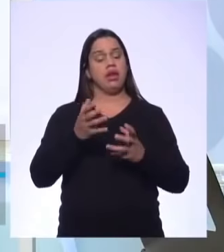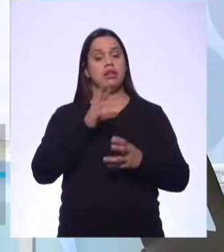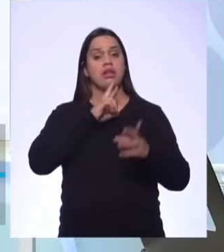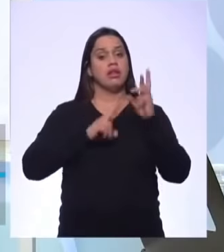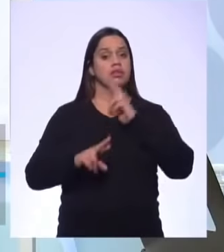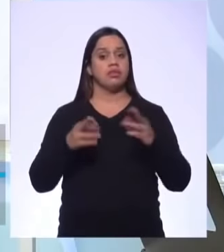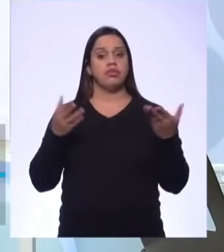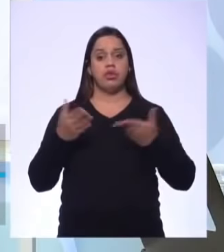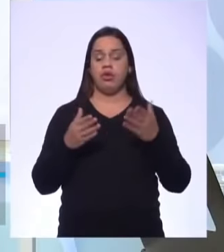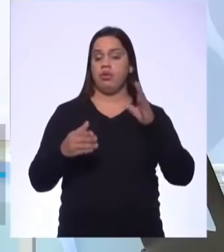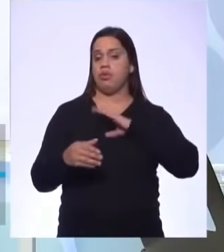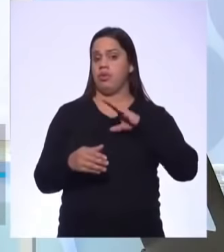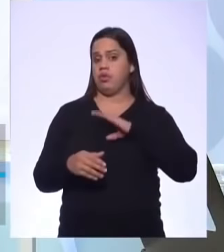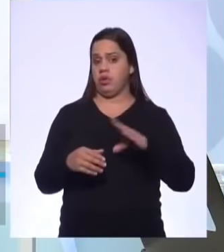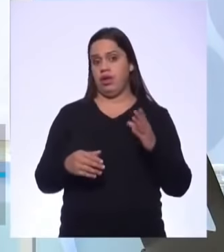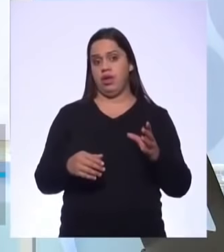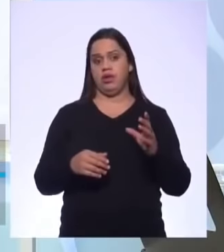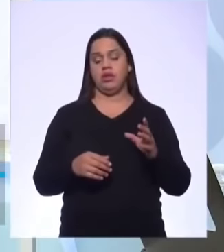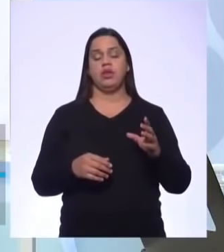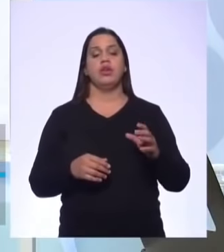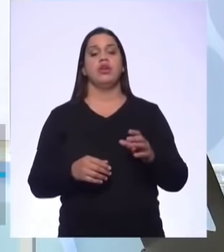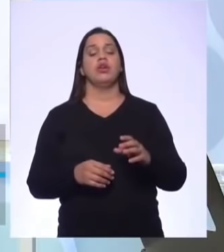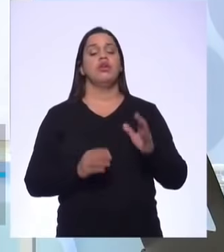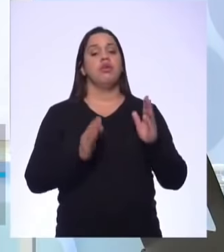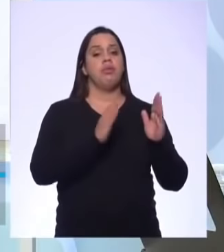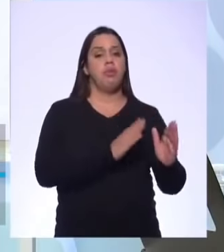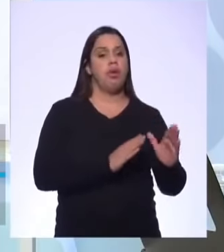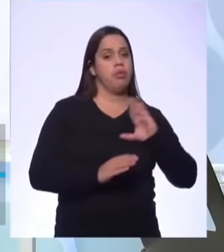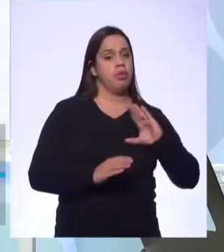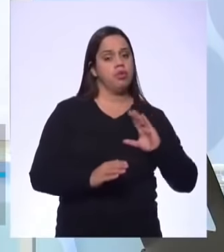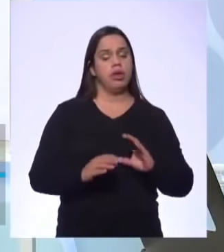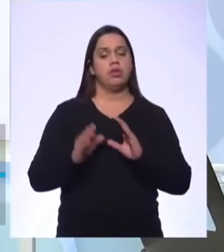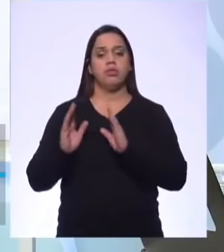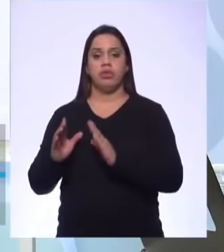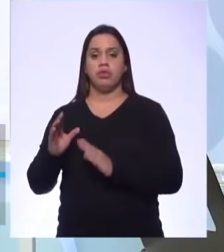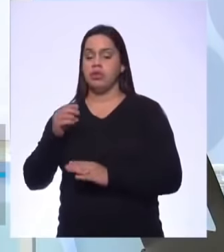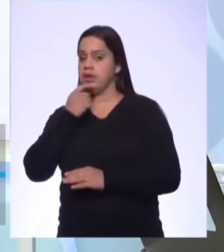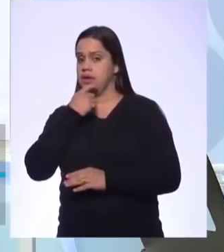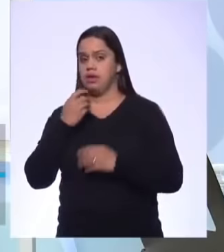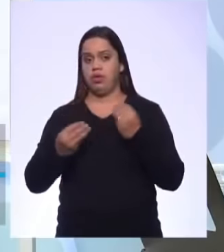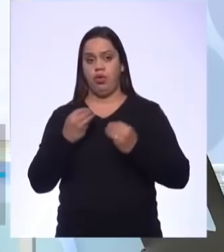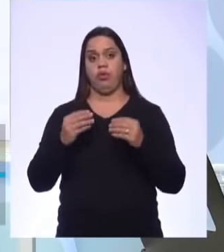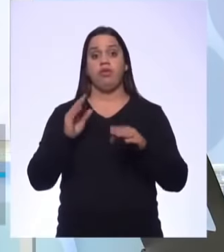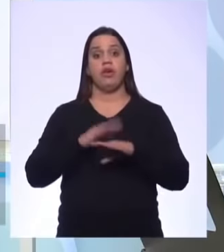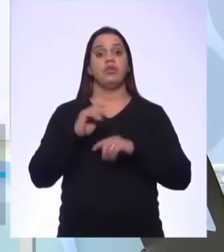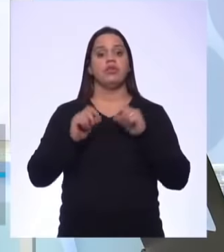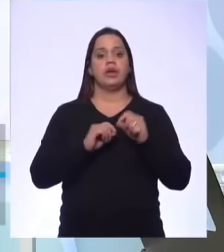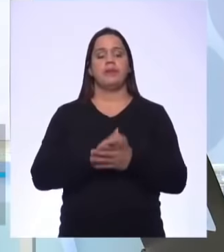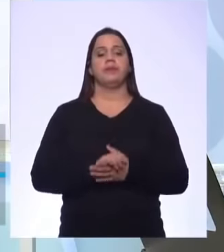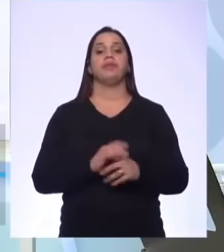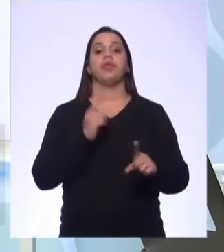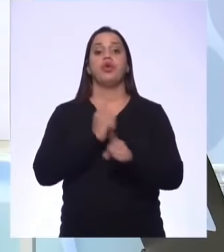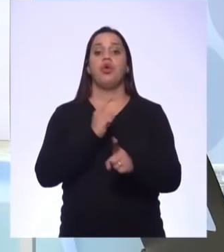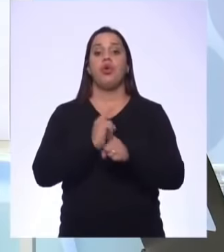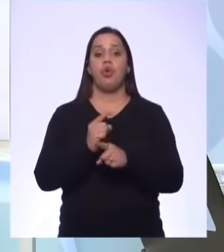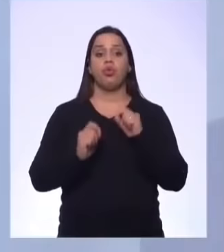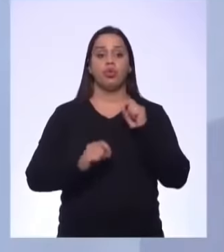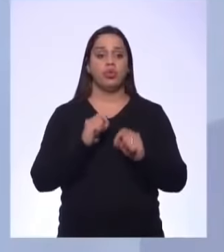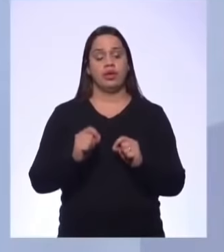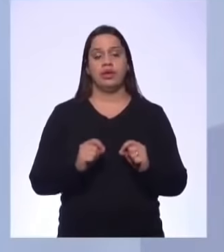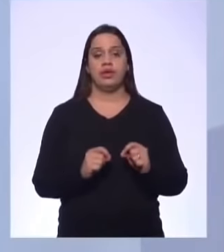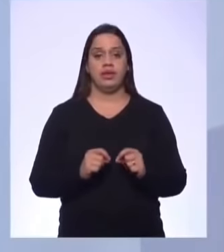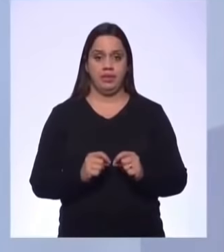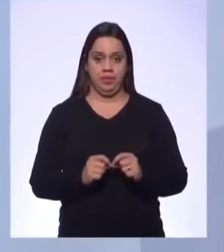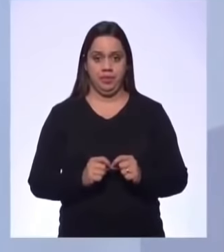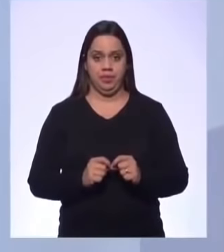respondido em português, uma parte em inglês, uma parte em português, você poderia ter feito assim, ó. Eu faço o quê? Localizo o verbo da pergunta, ó, o